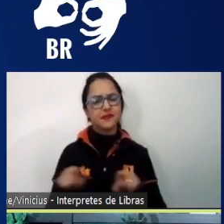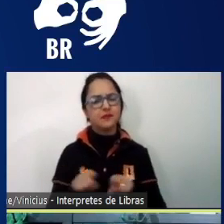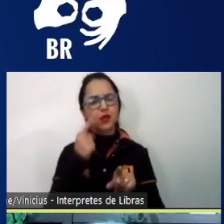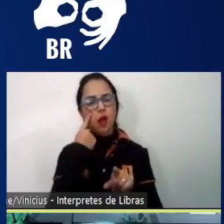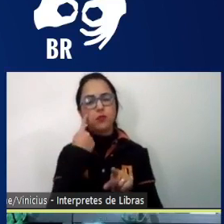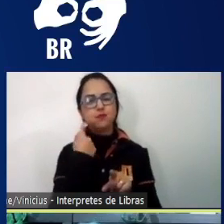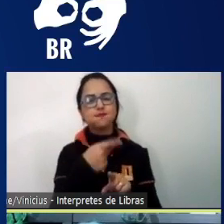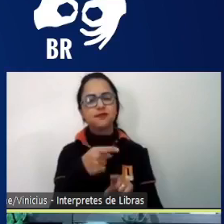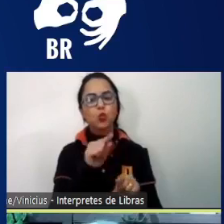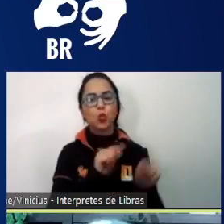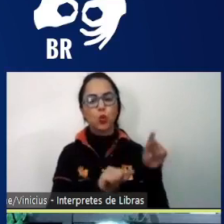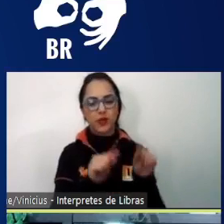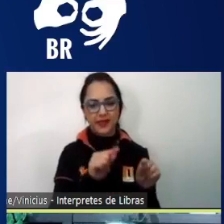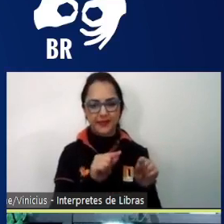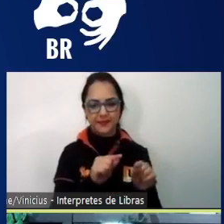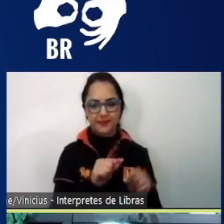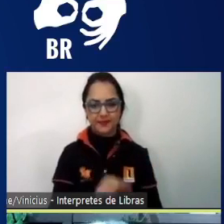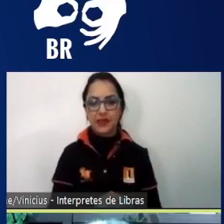ainda existem